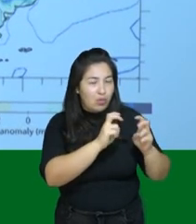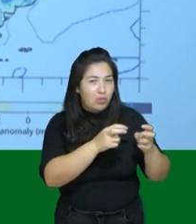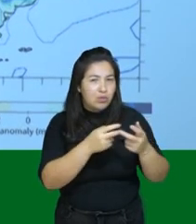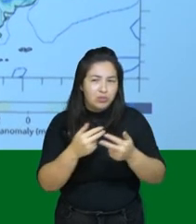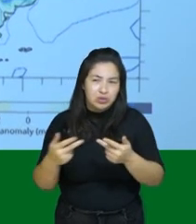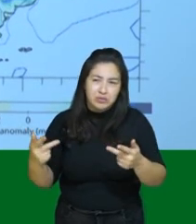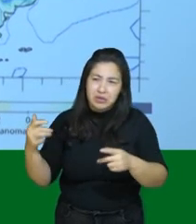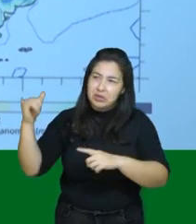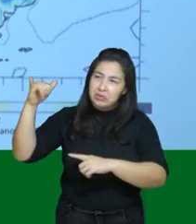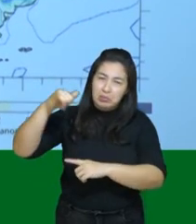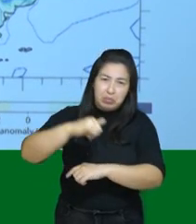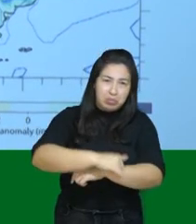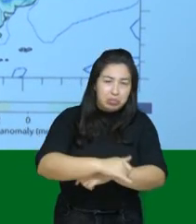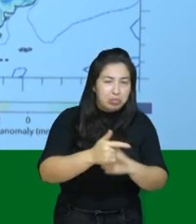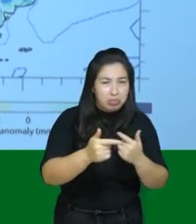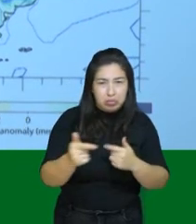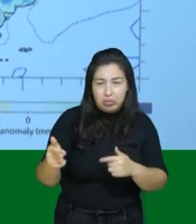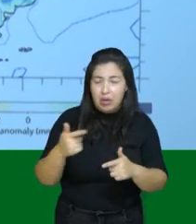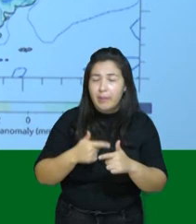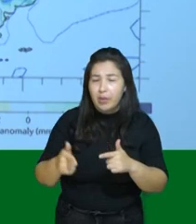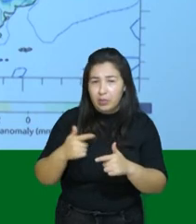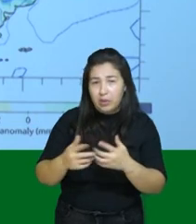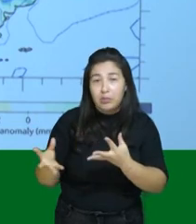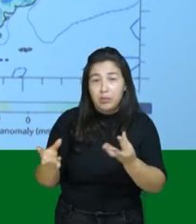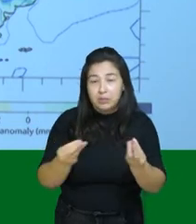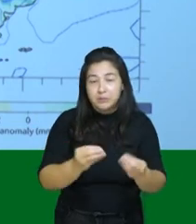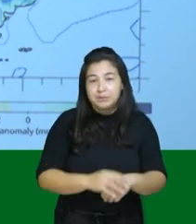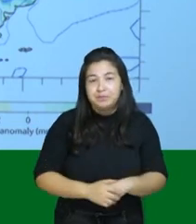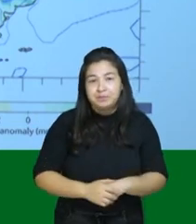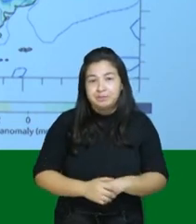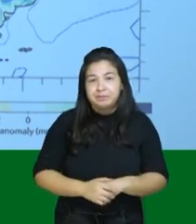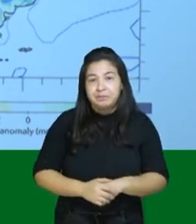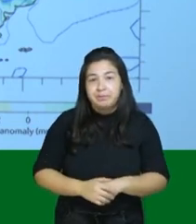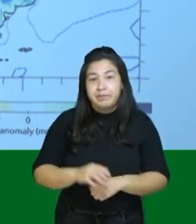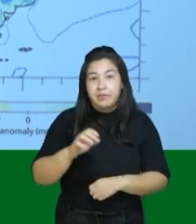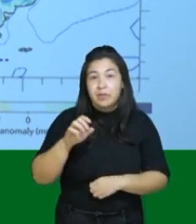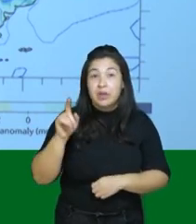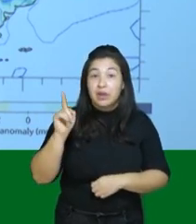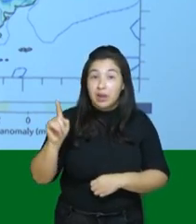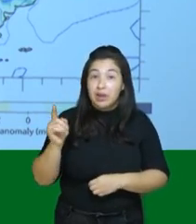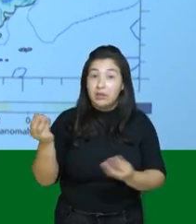problemas. Né? Então, o impacto do El Niño...